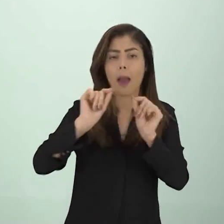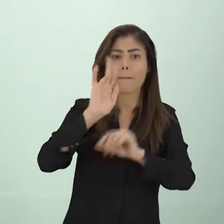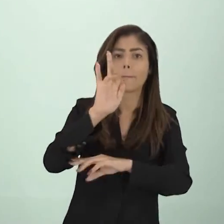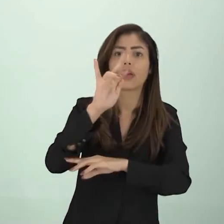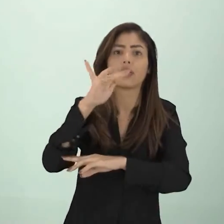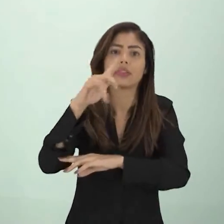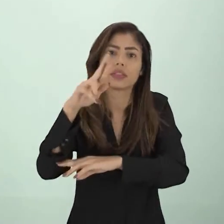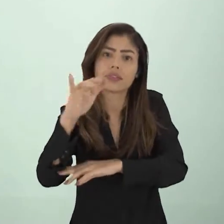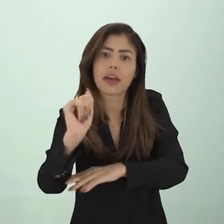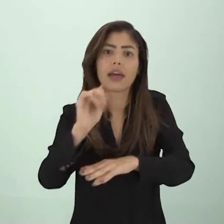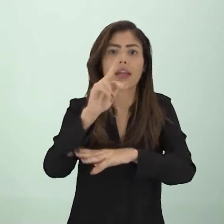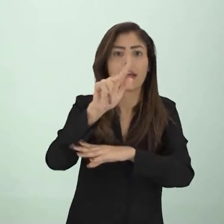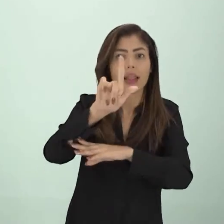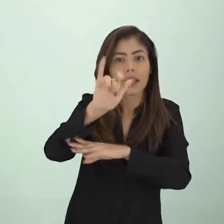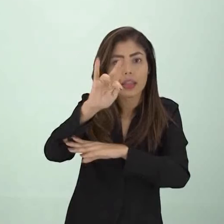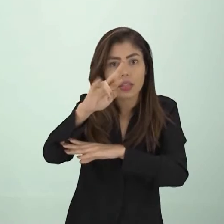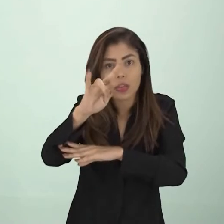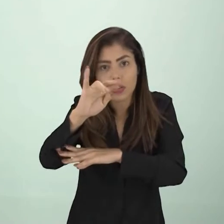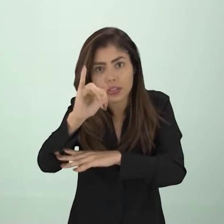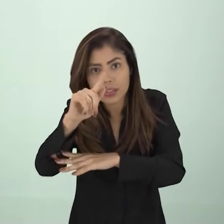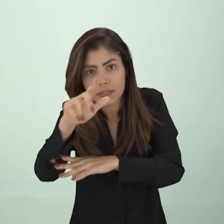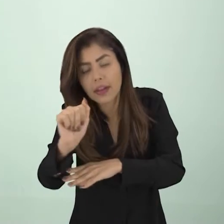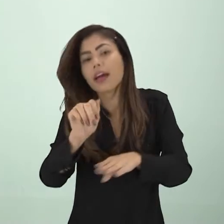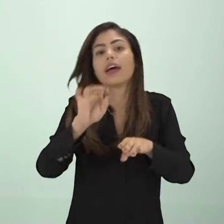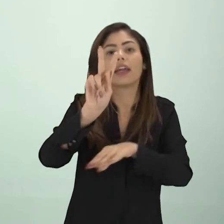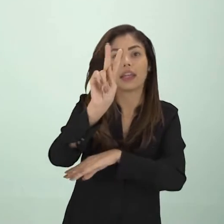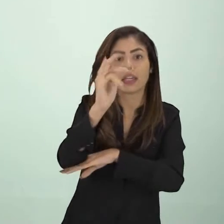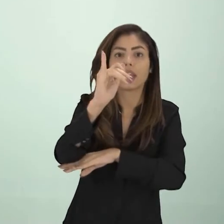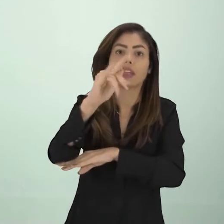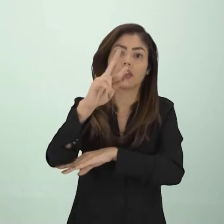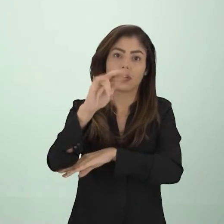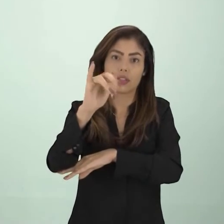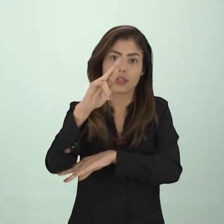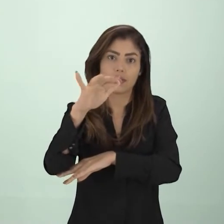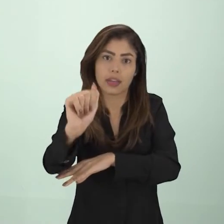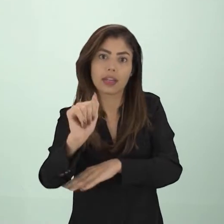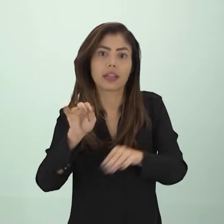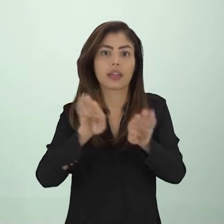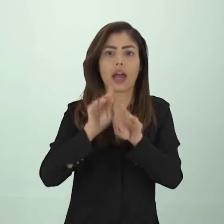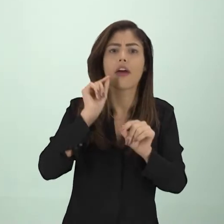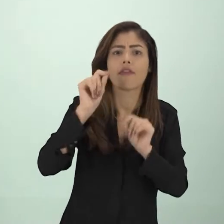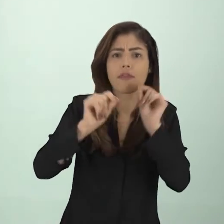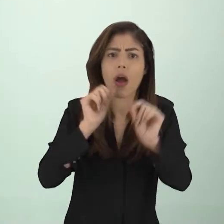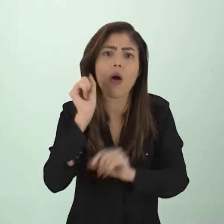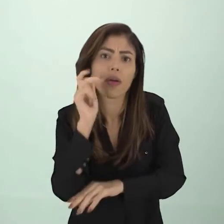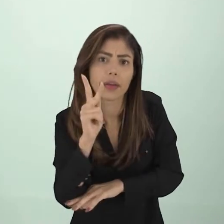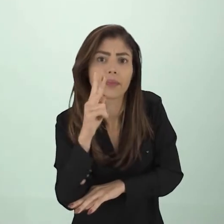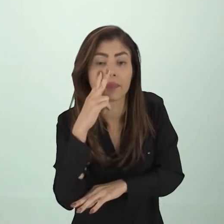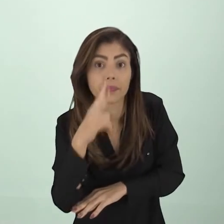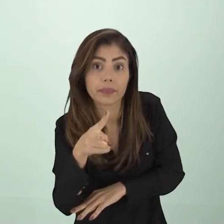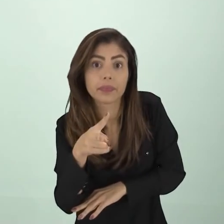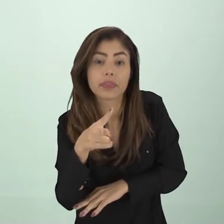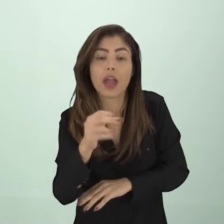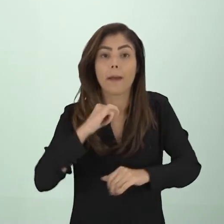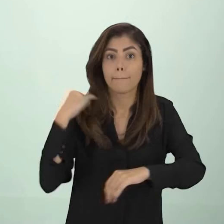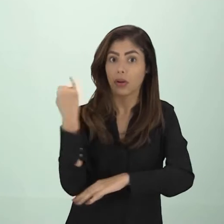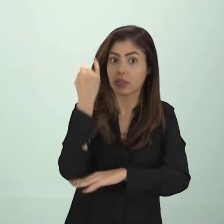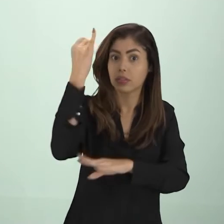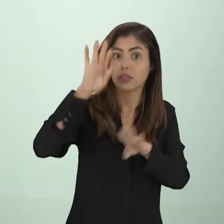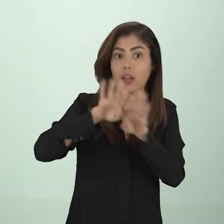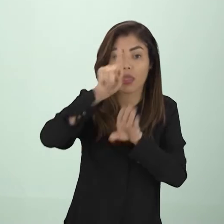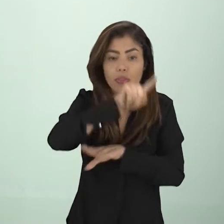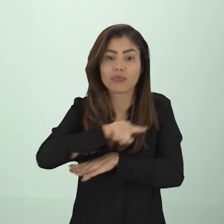biosfera, litosfera e hidrosfera, ok? Vocês viram também a importância, né, dos